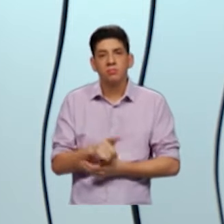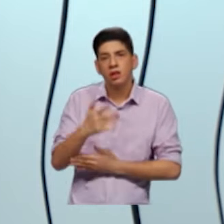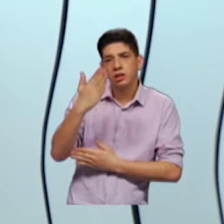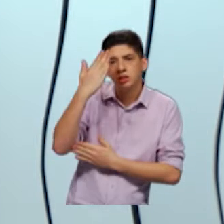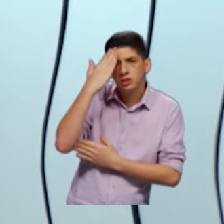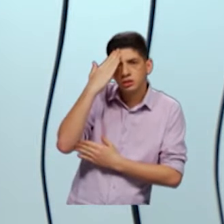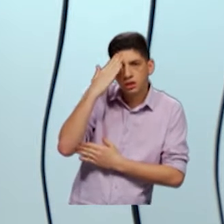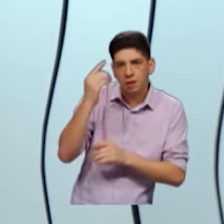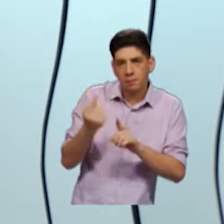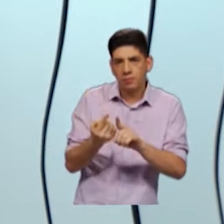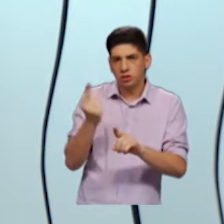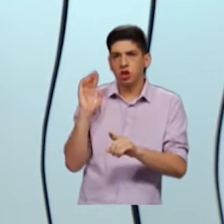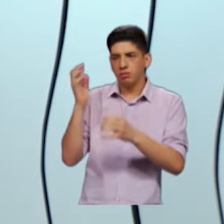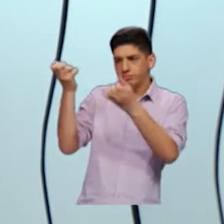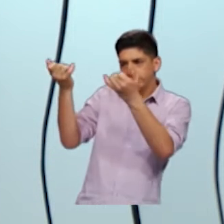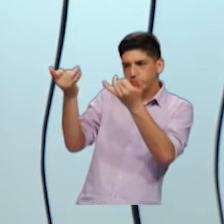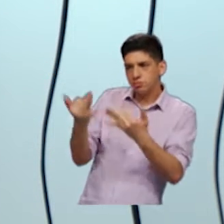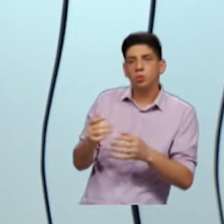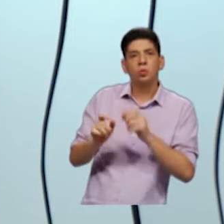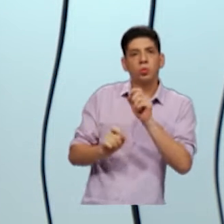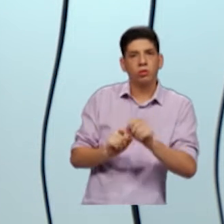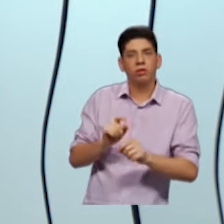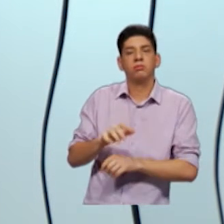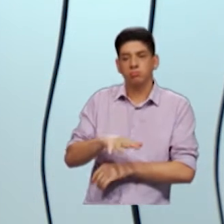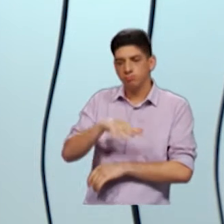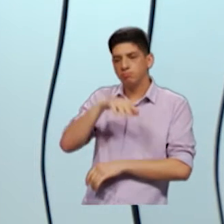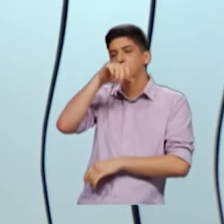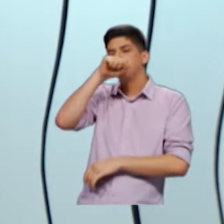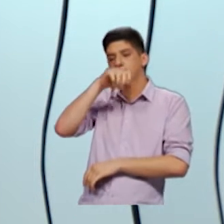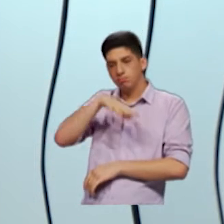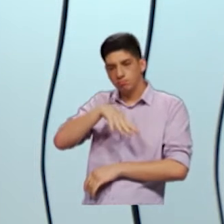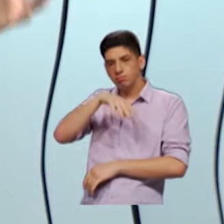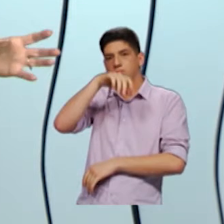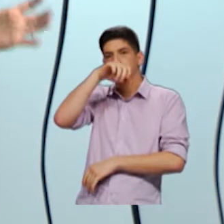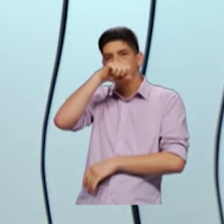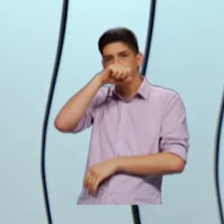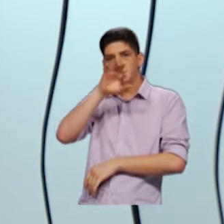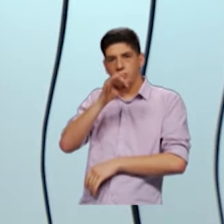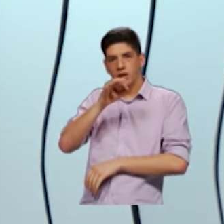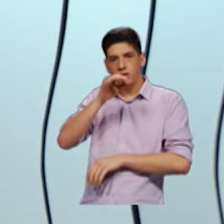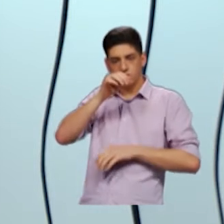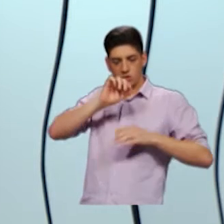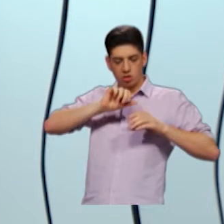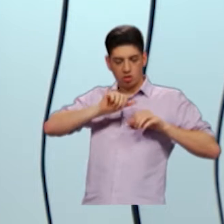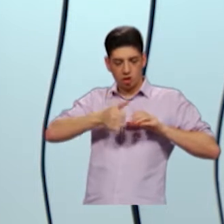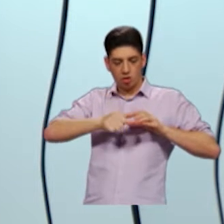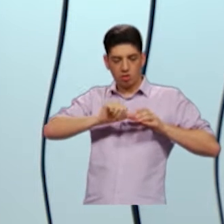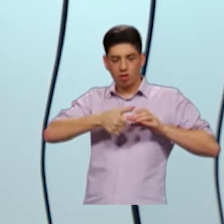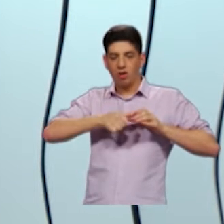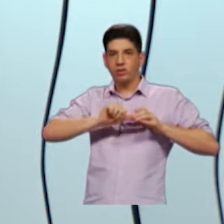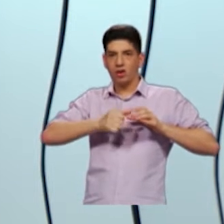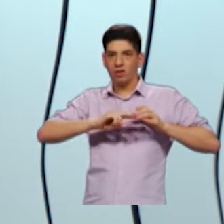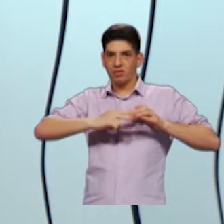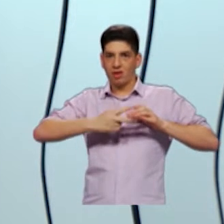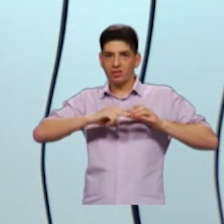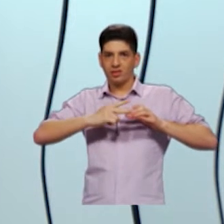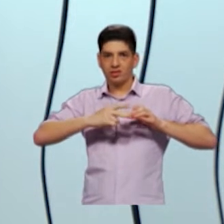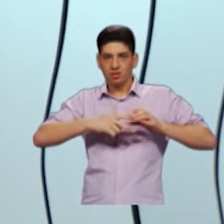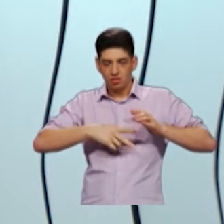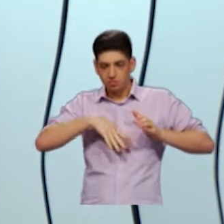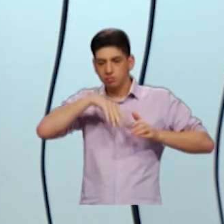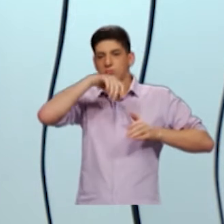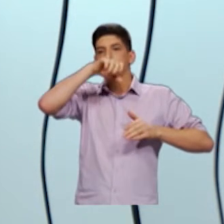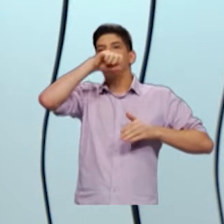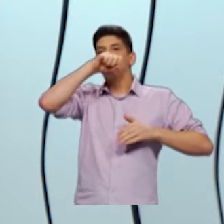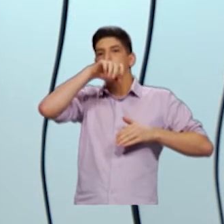nós falamos na aula passada sobre a respiração. Respiração, troca gasosa, entrada de ar, saída de ar. Só que